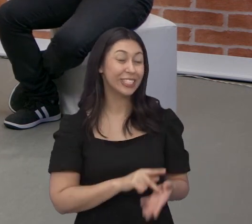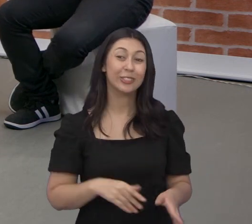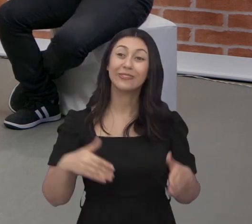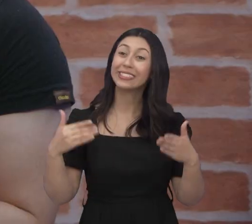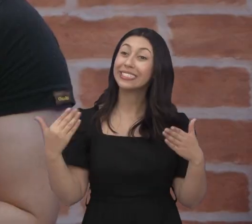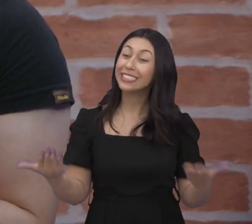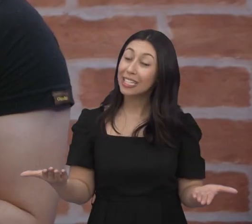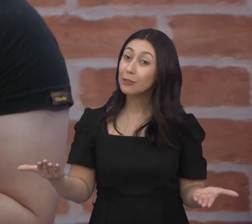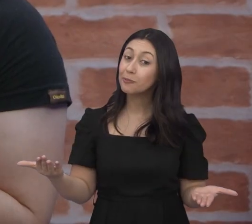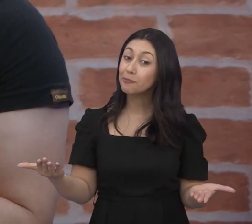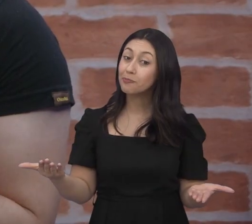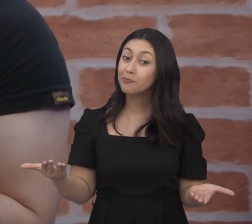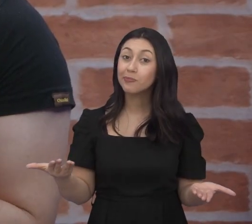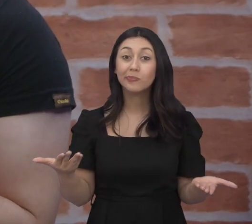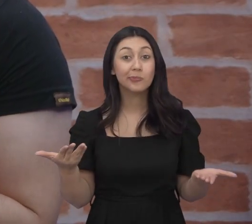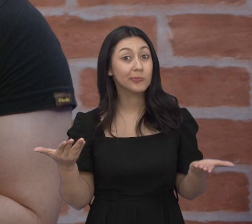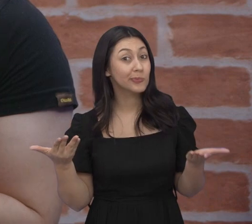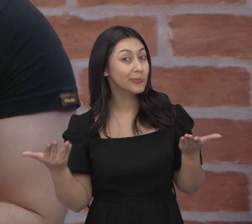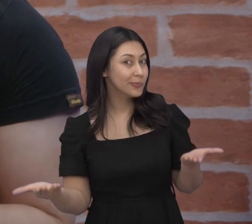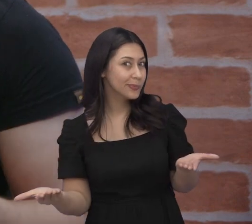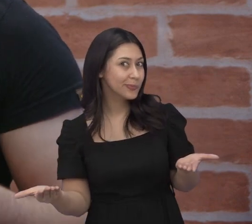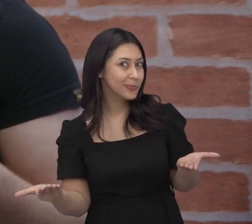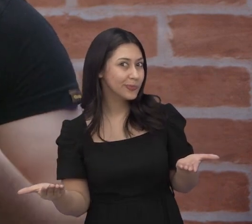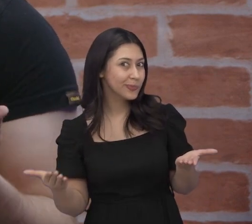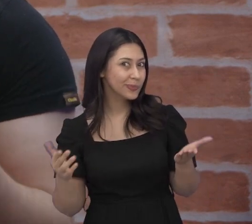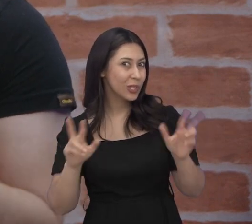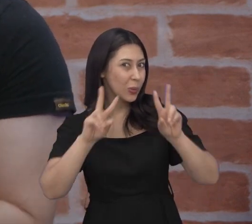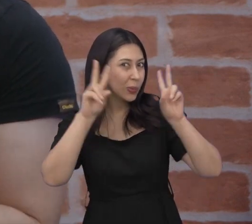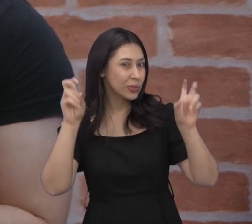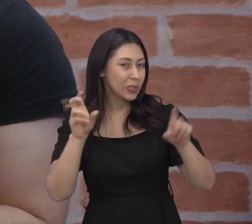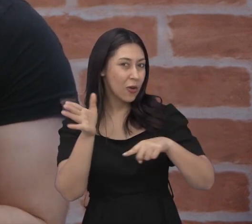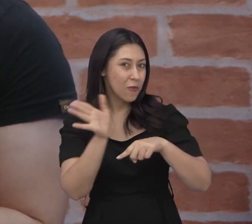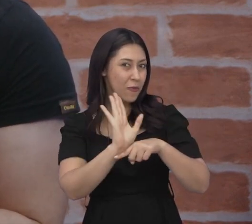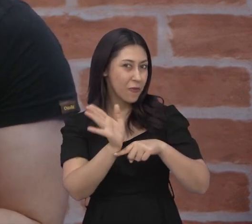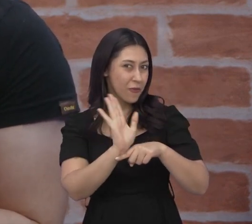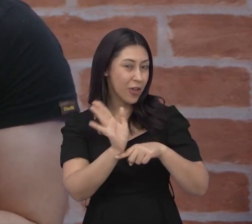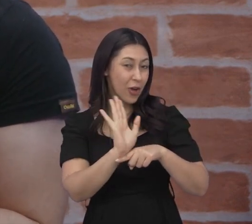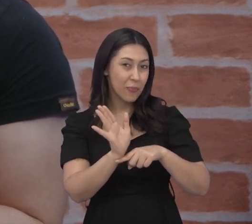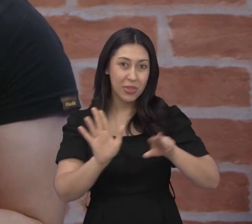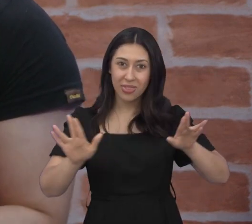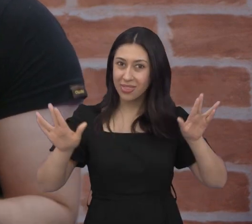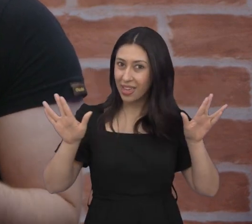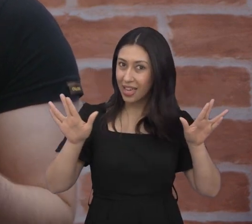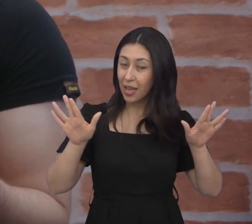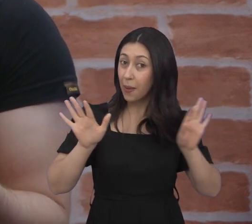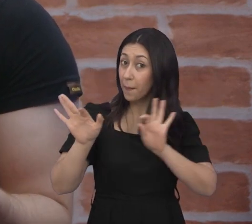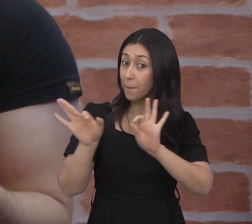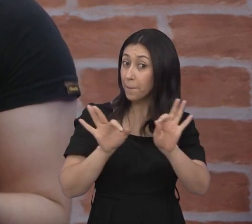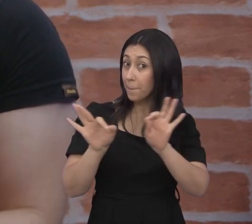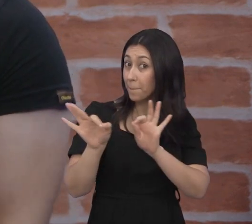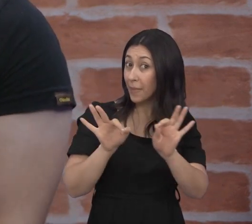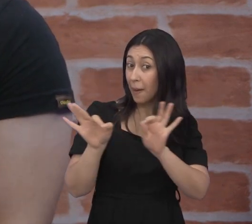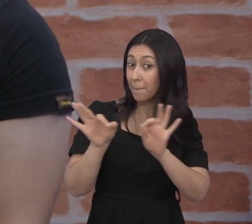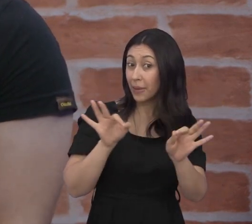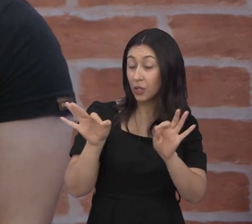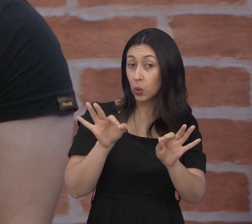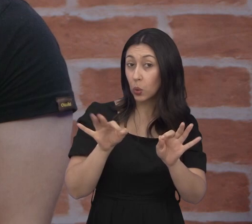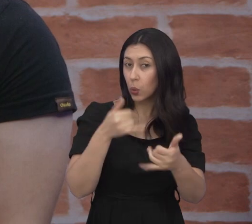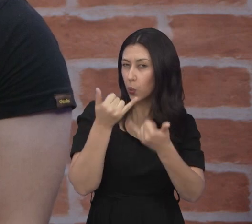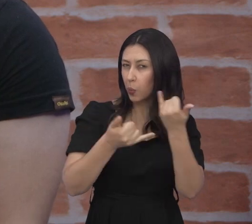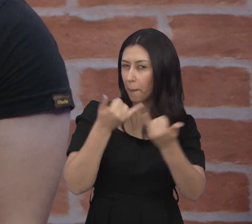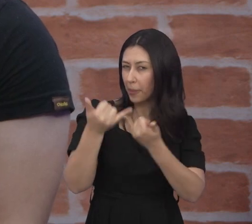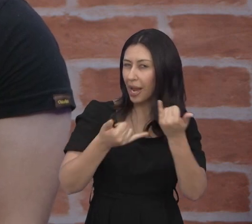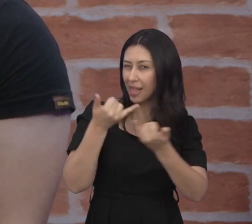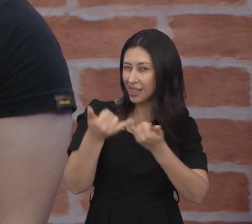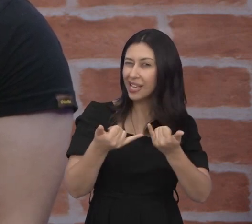mas então, já que a gente está falando de filmes, de séries que falam de extraterrestre, a gente preparou, como de costume, não tá ligado, um jogo. O